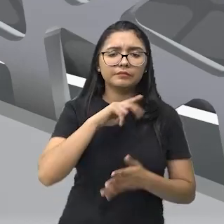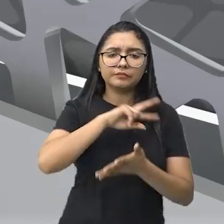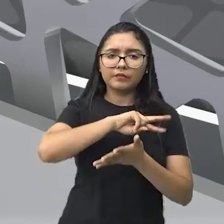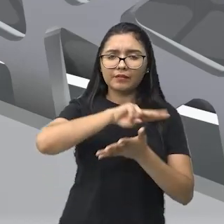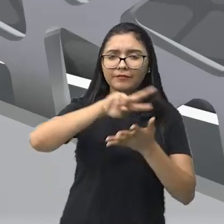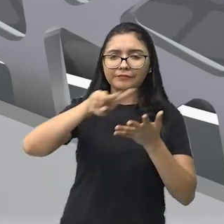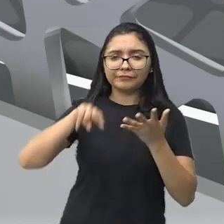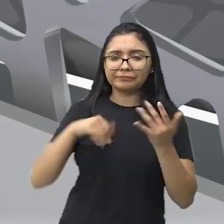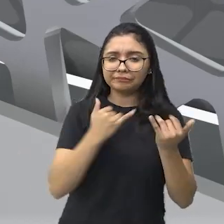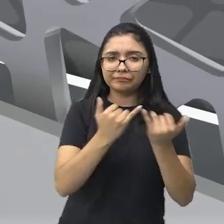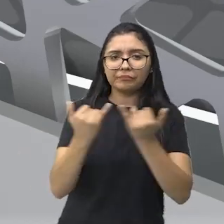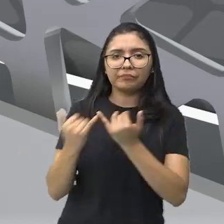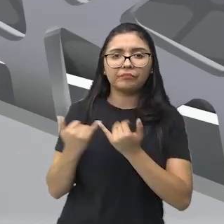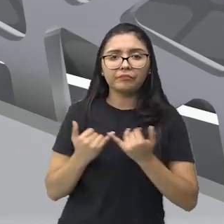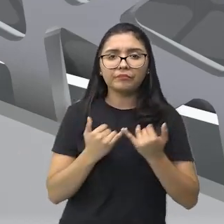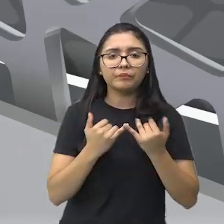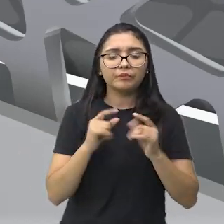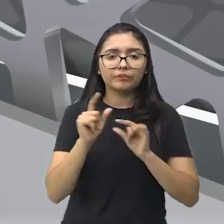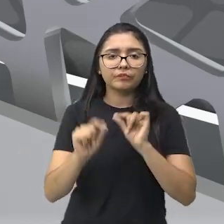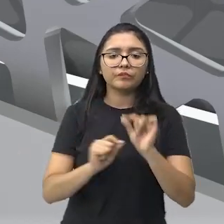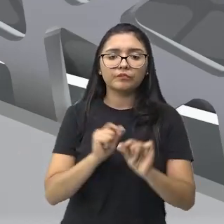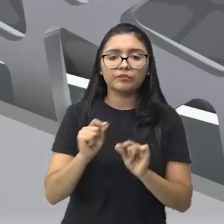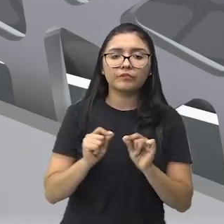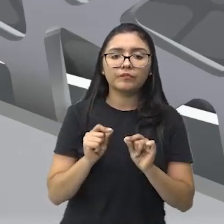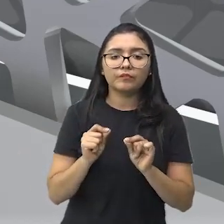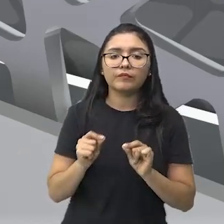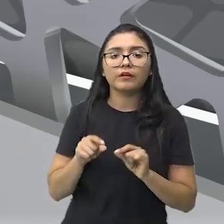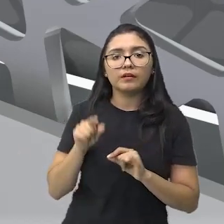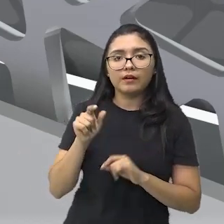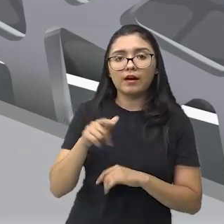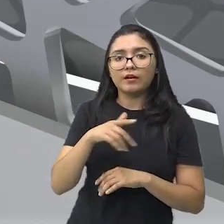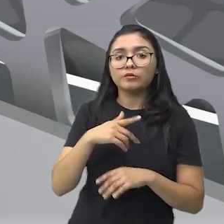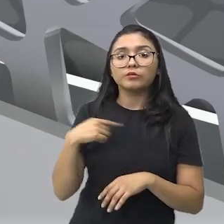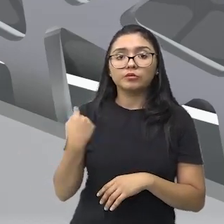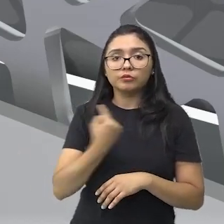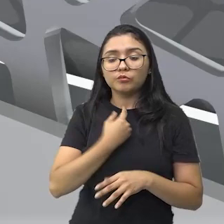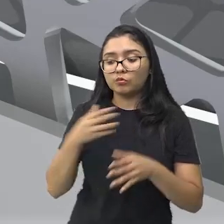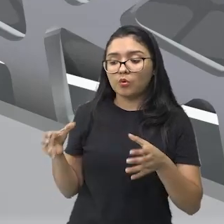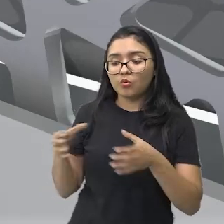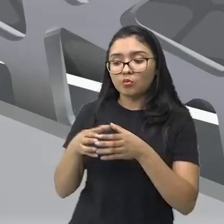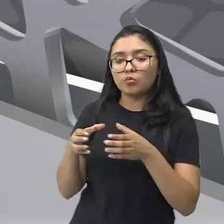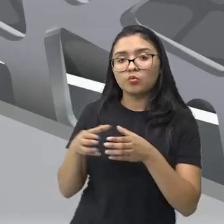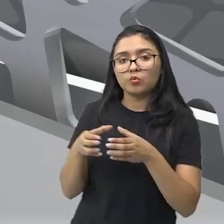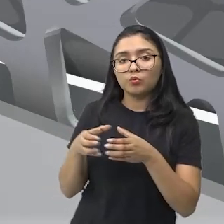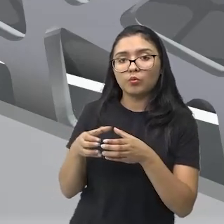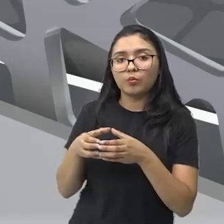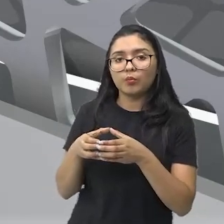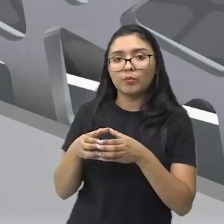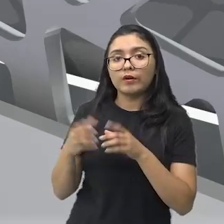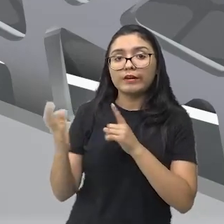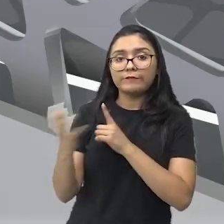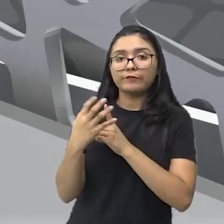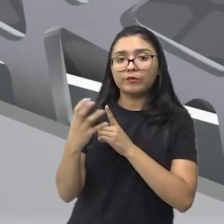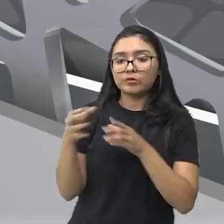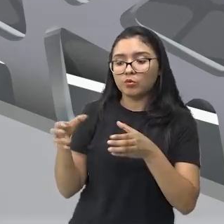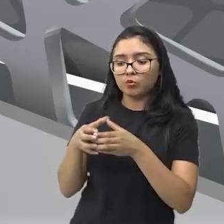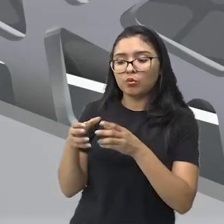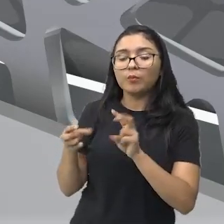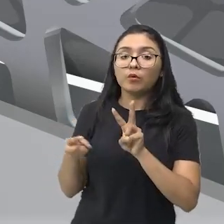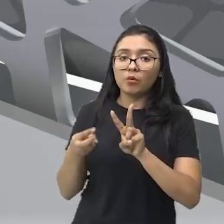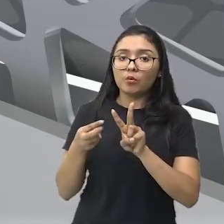várias semelhanças que são dos nossos irmãos indígenas, a questão da alimentação, a questão de